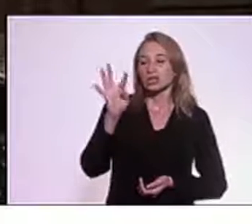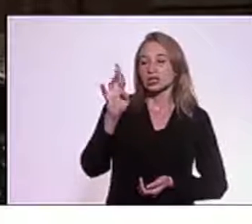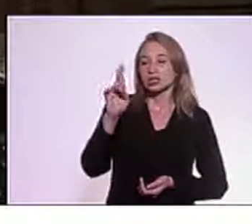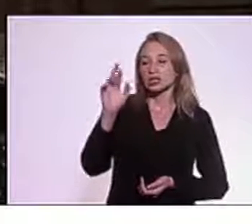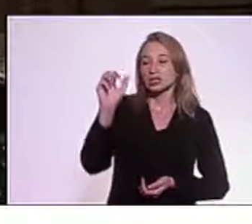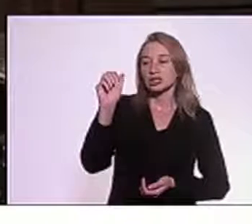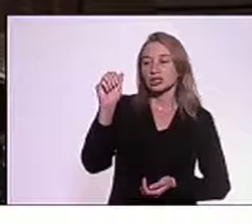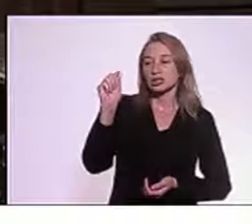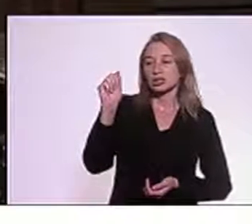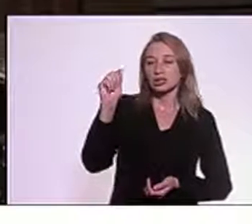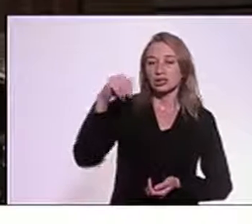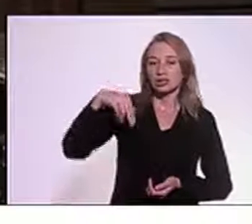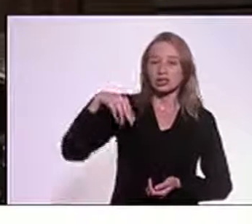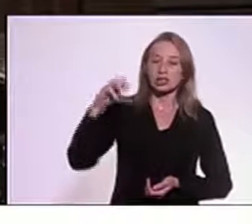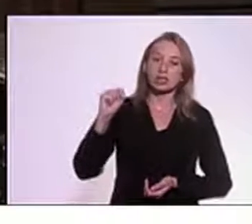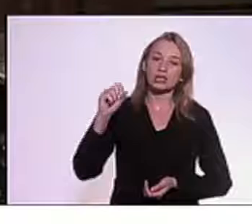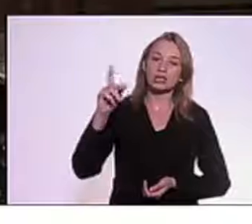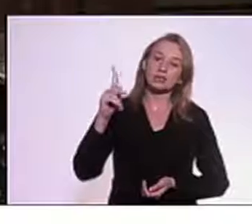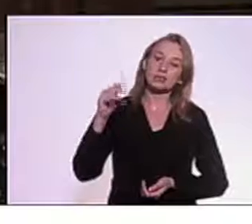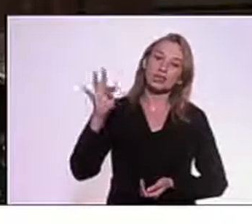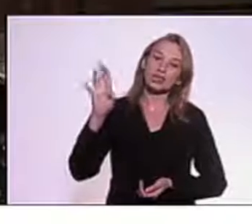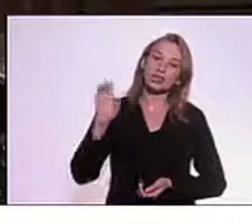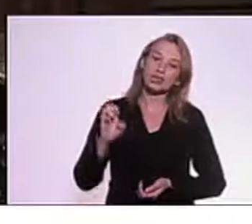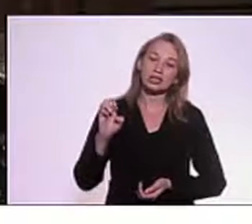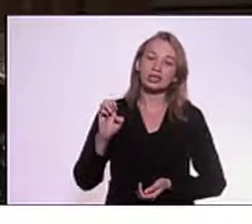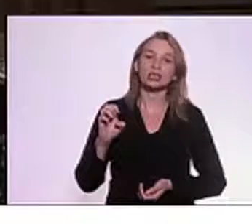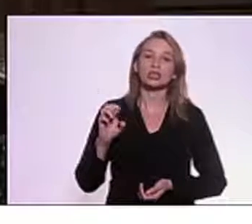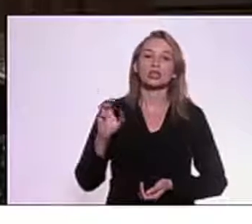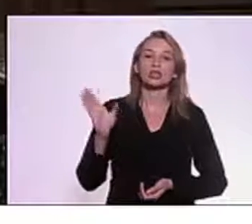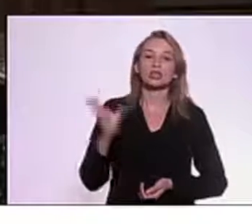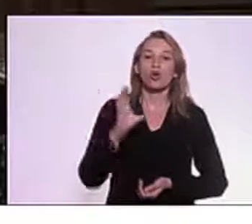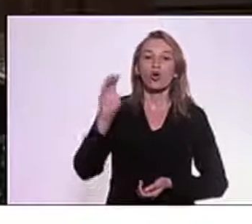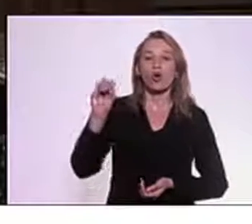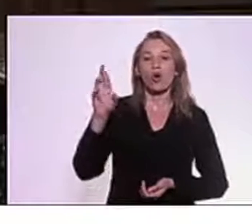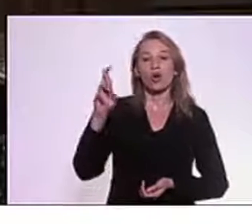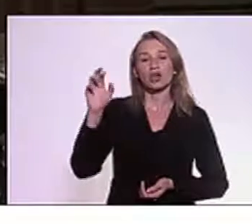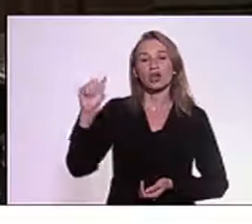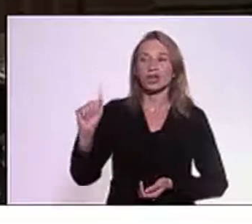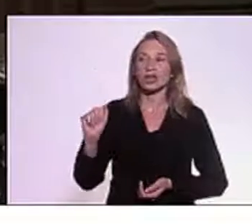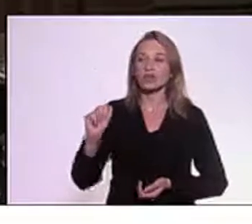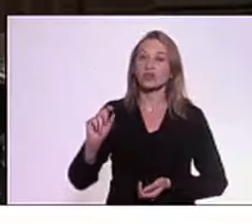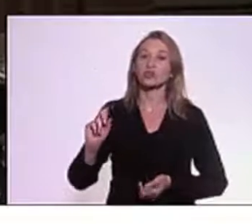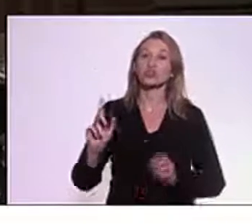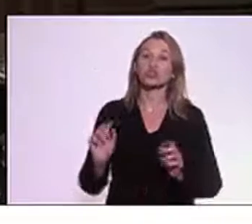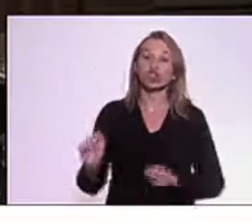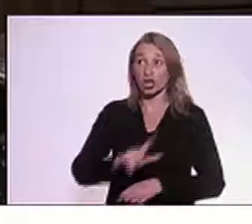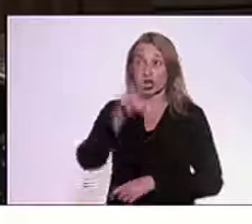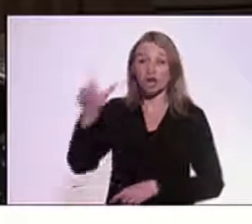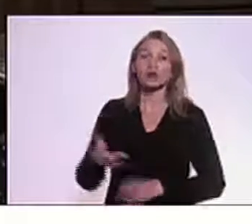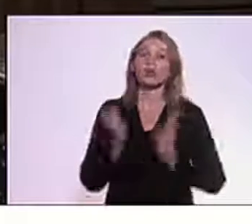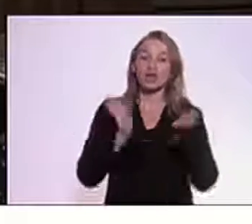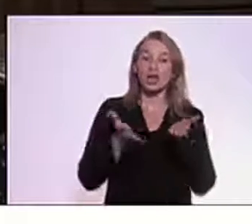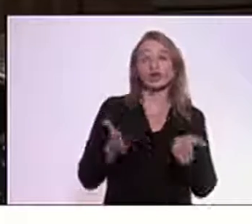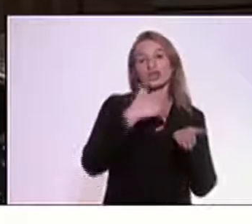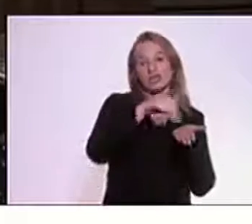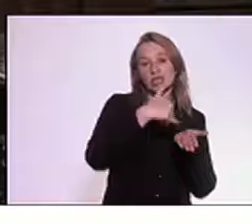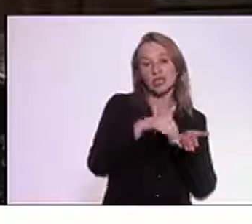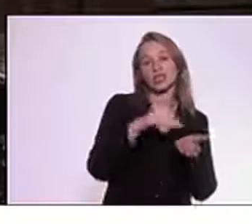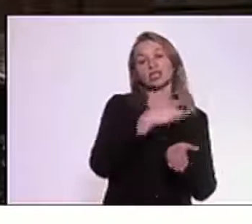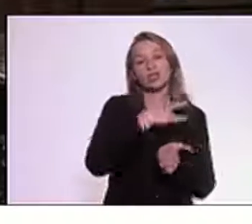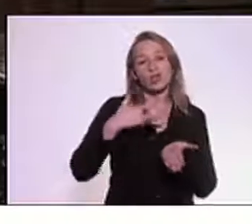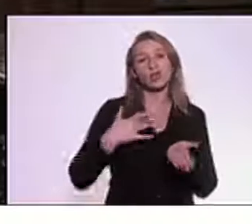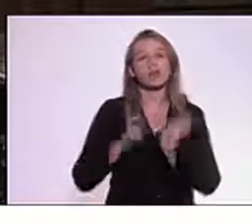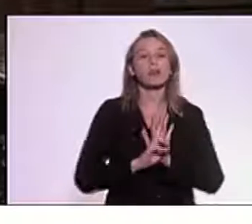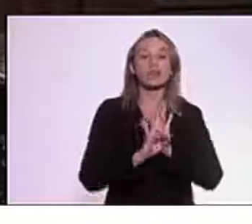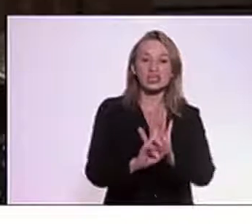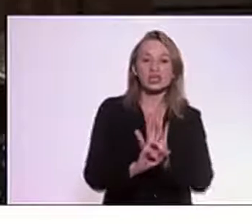transplante, não só de córnea, mas dos transplantes de um modo geral. E agora a Secretaria de Saúde apresenta